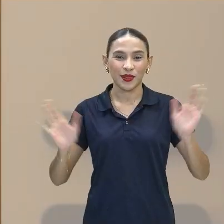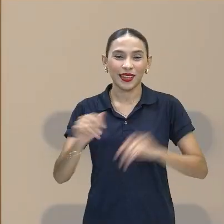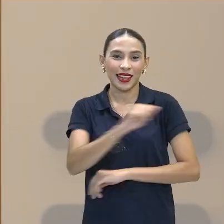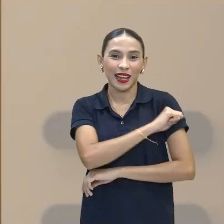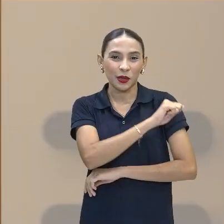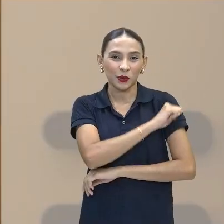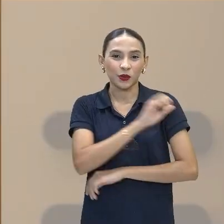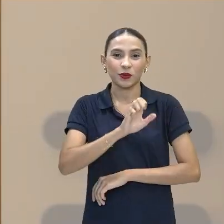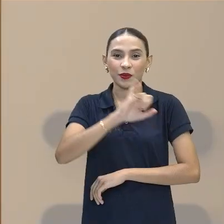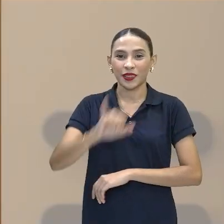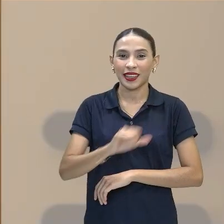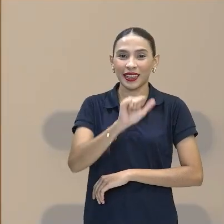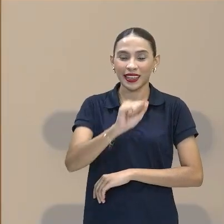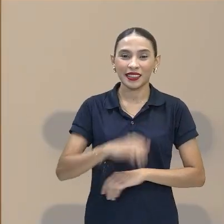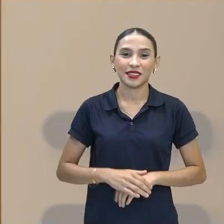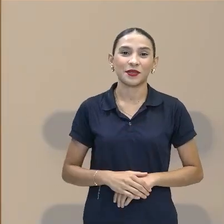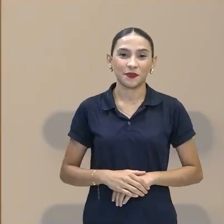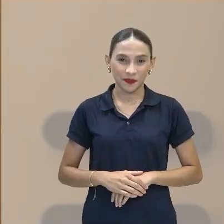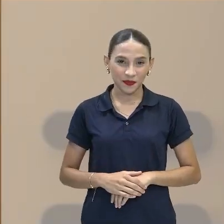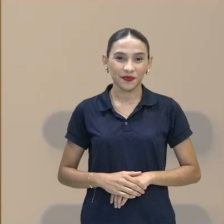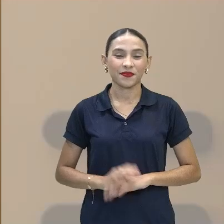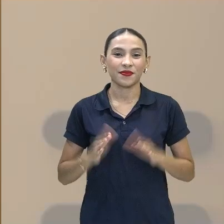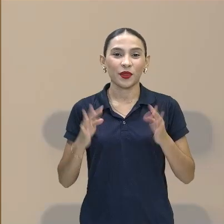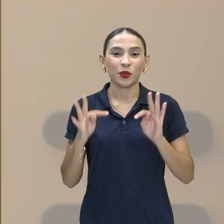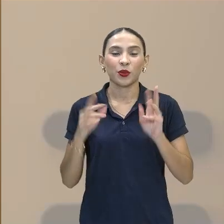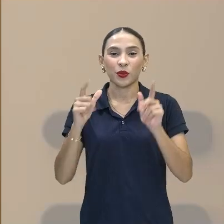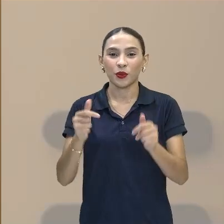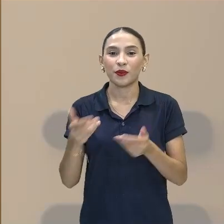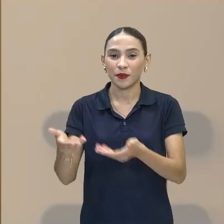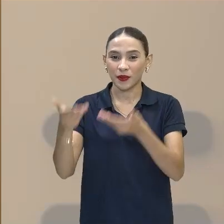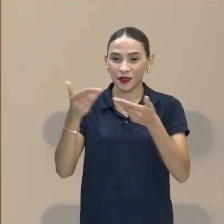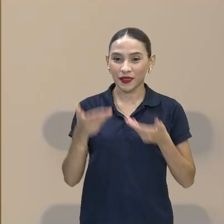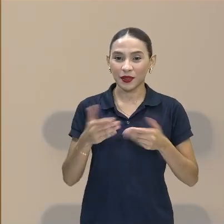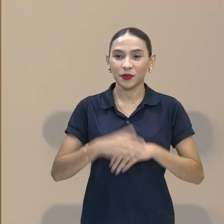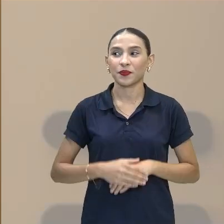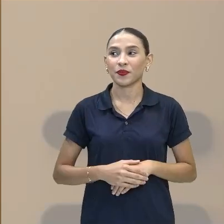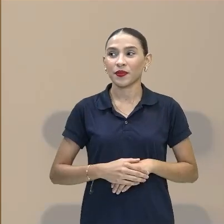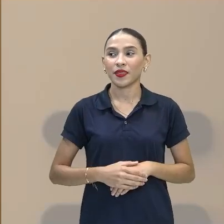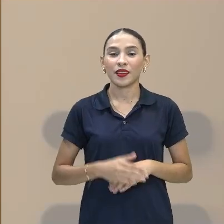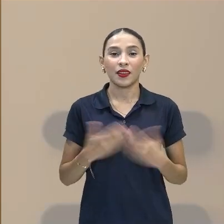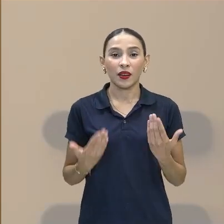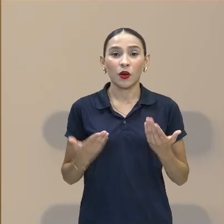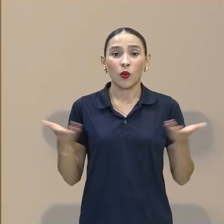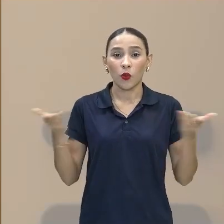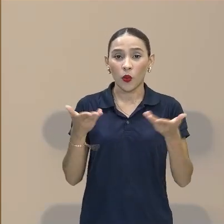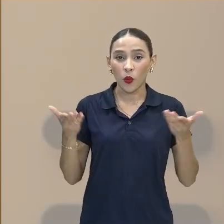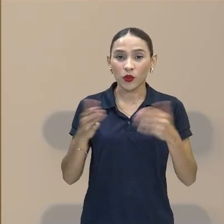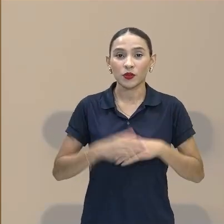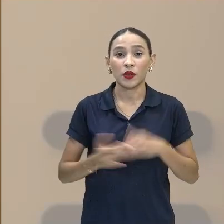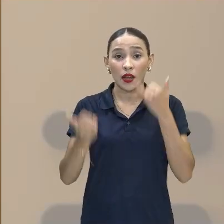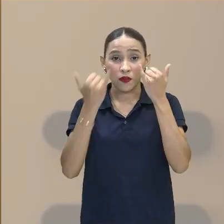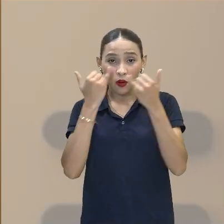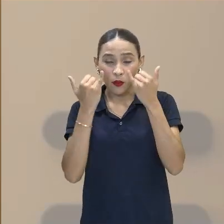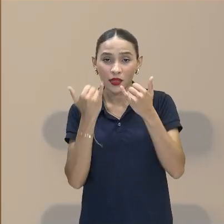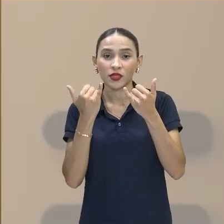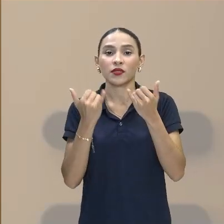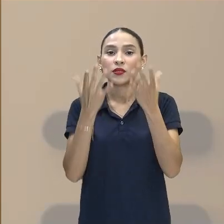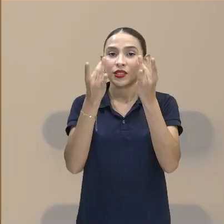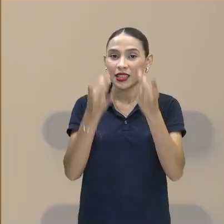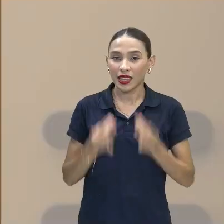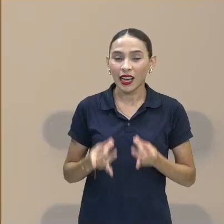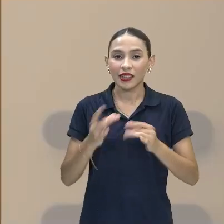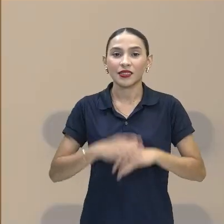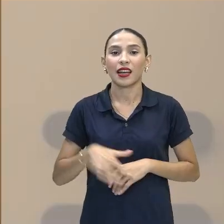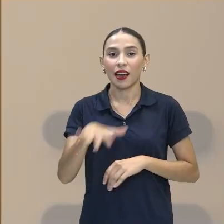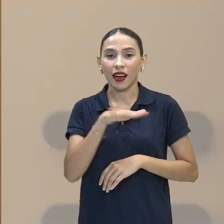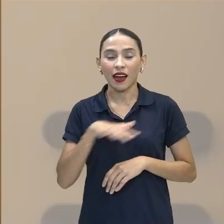estudantes da EJA, 10ª etapa, sejam bem-vindos. Este é o nosso itinerário formativo de aprofundamento da